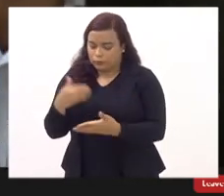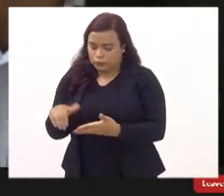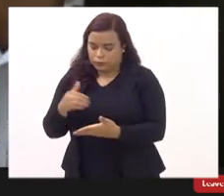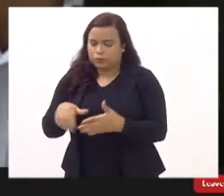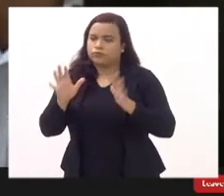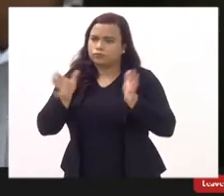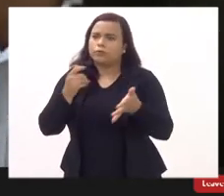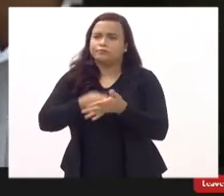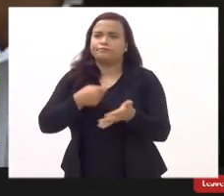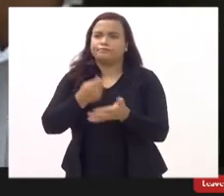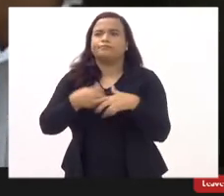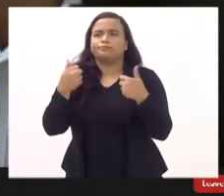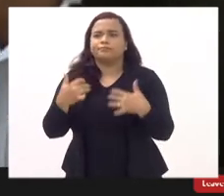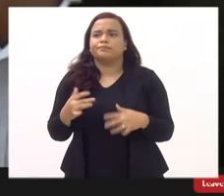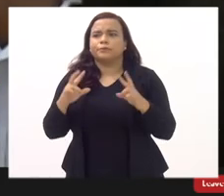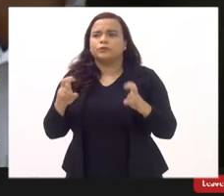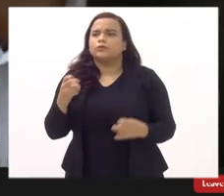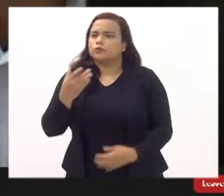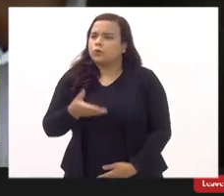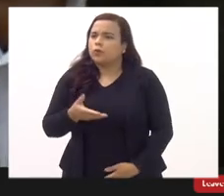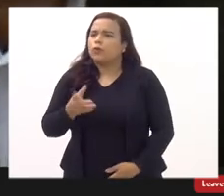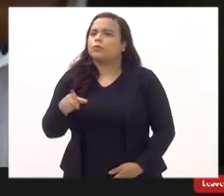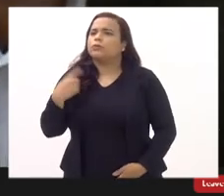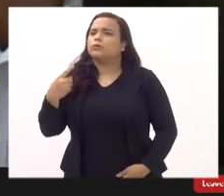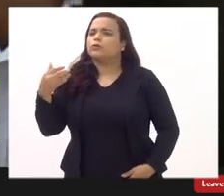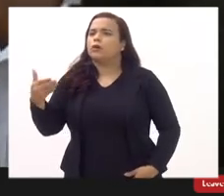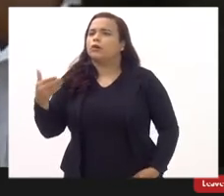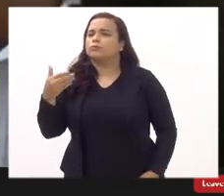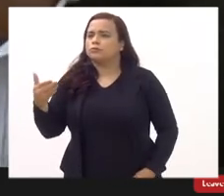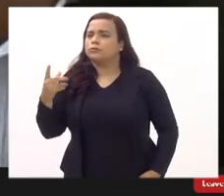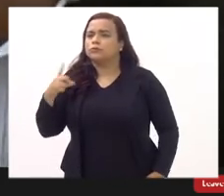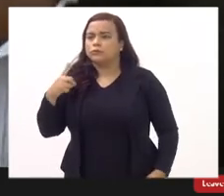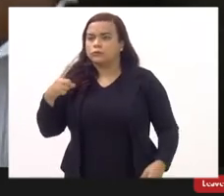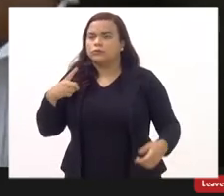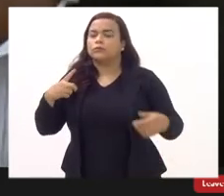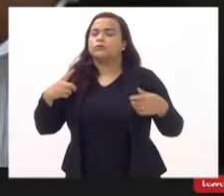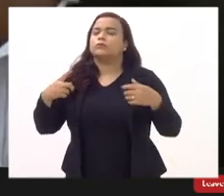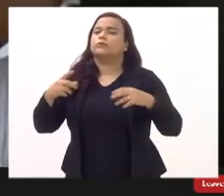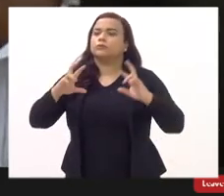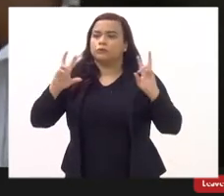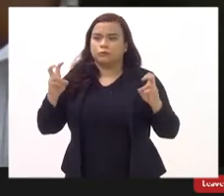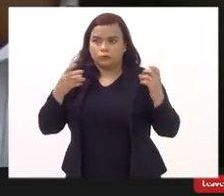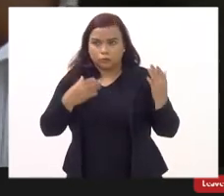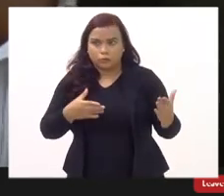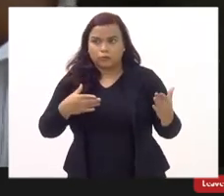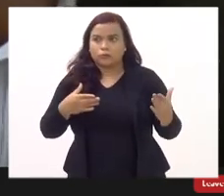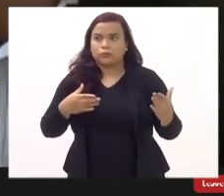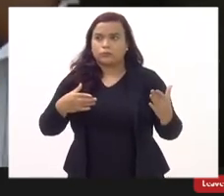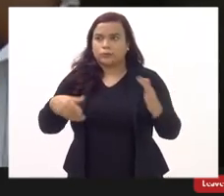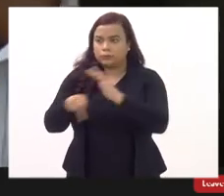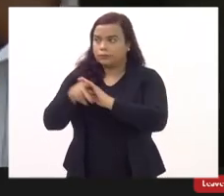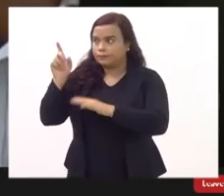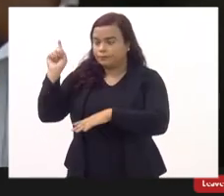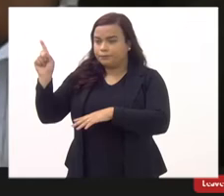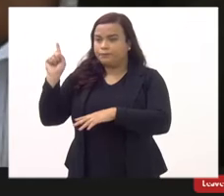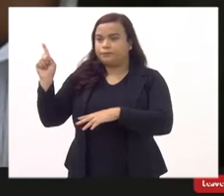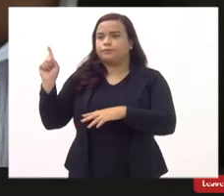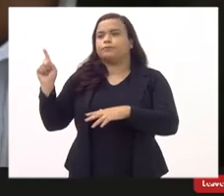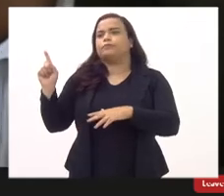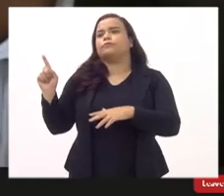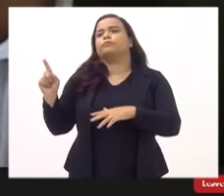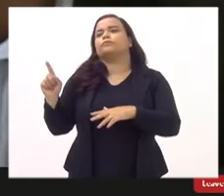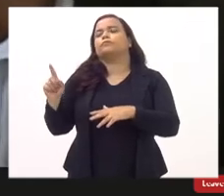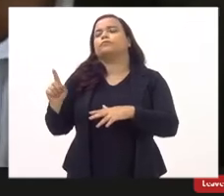já vinha alertando, a gente já tinha acompanhamento da matéria que estava sendo trabalhada na Assembleia Legislativa, pelo senhor, pela Comissão